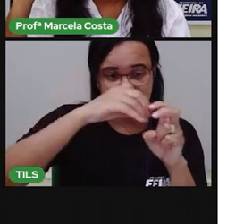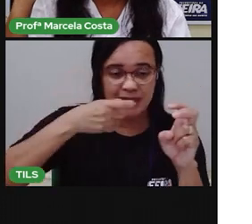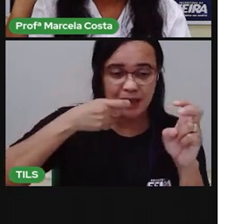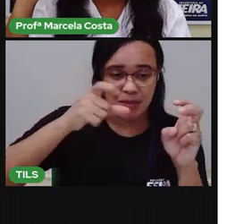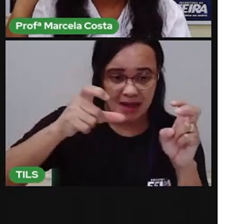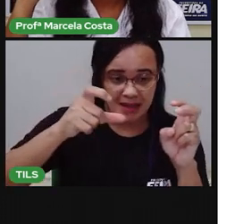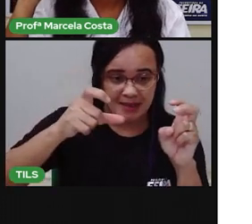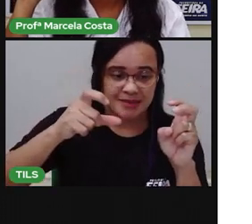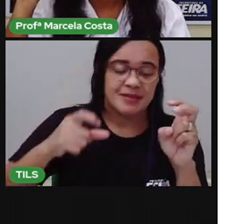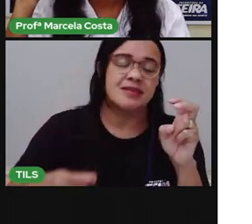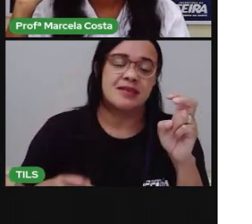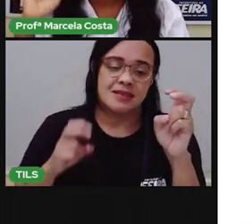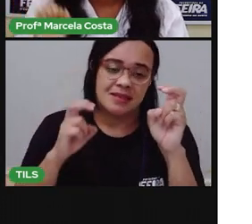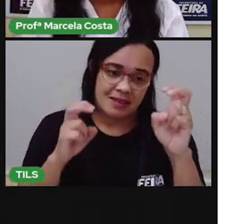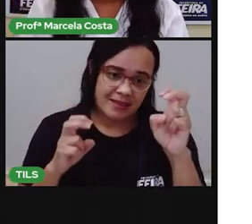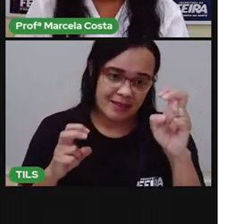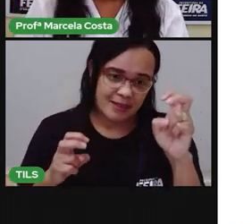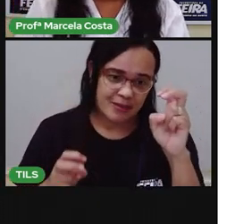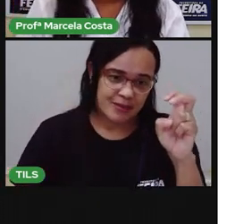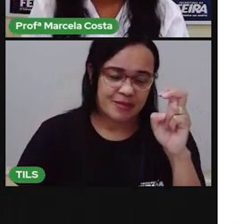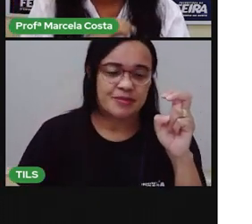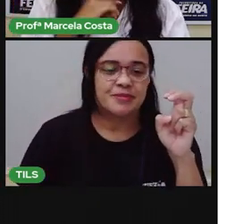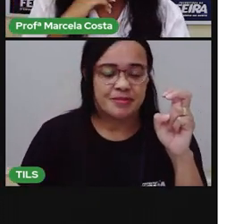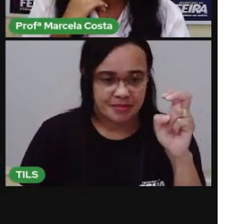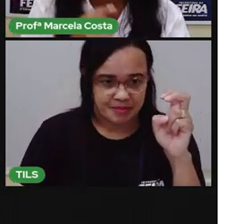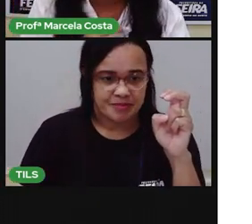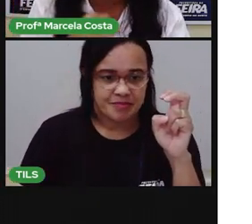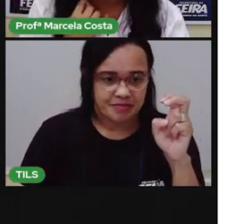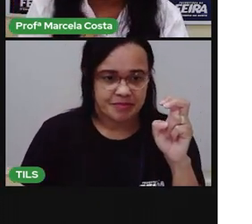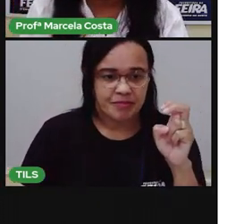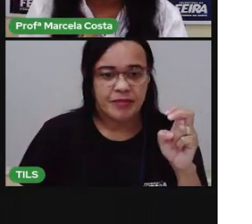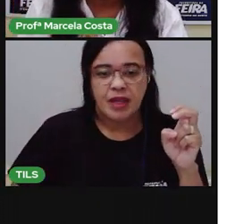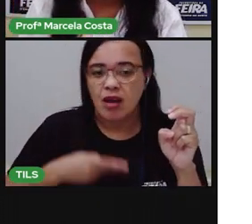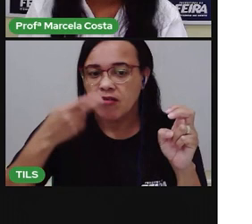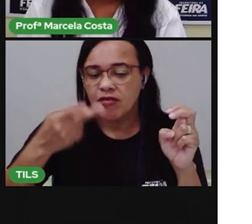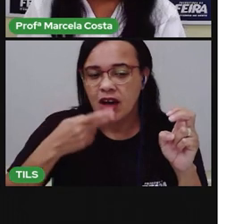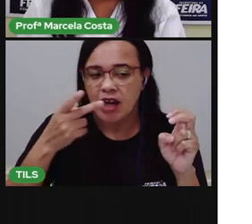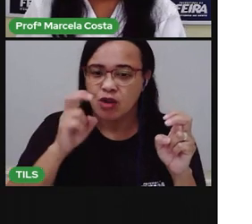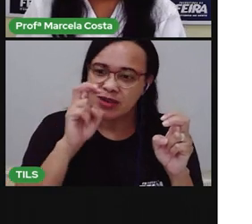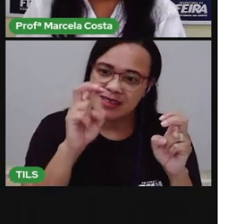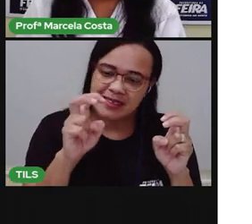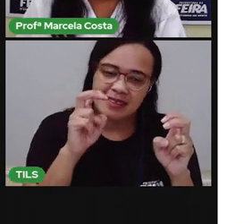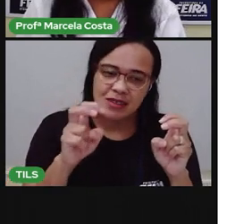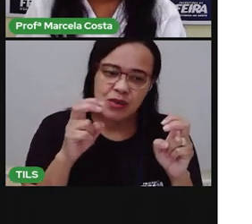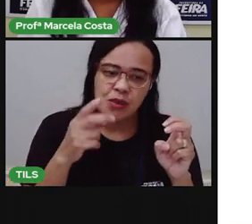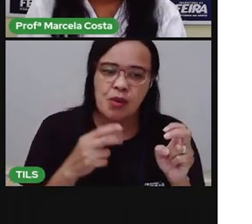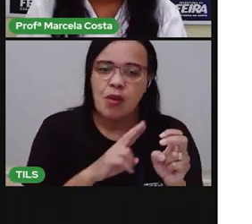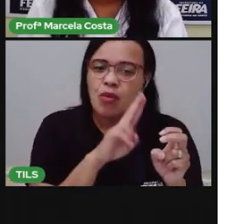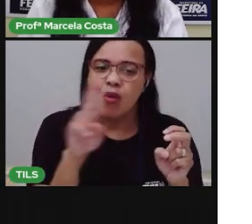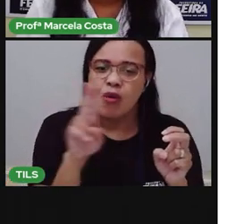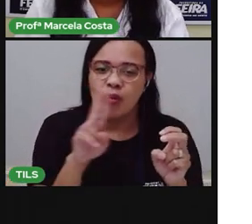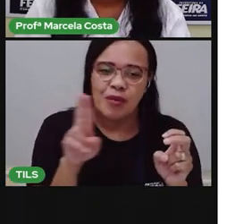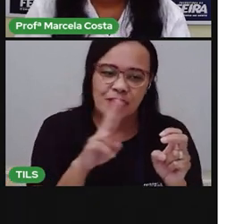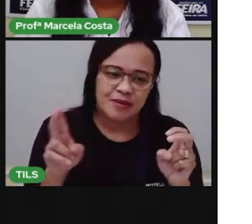Desodorante. Cinco sílabas. Você abriu a boca cinco vezes para falar o nome dessa palavra.